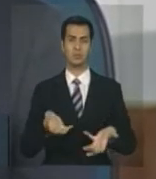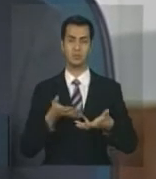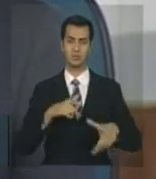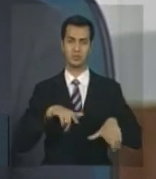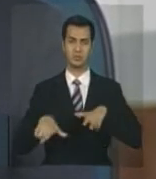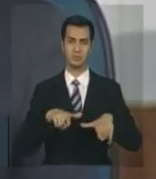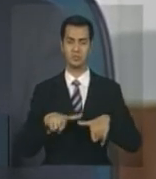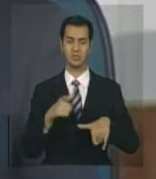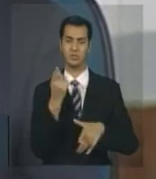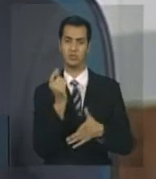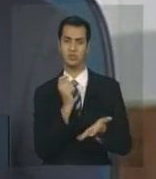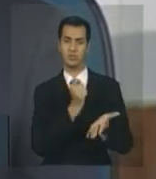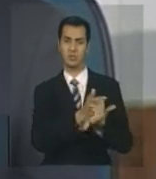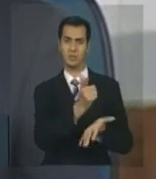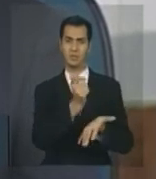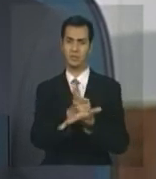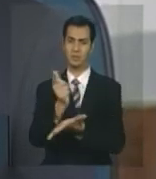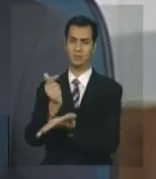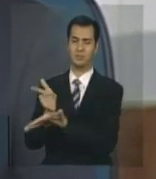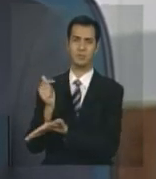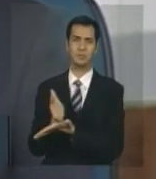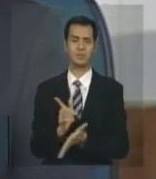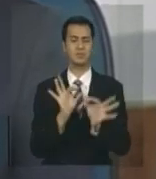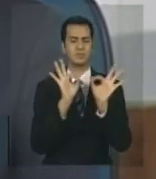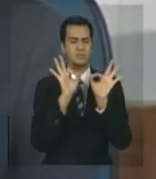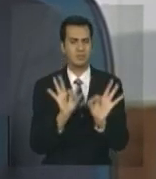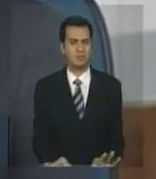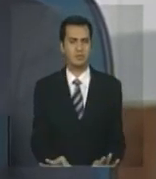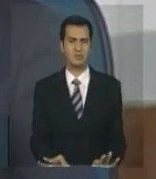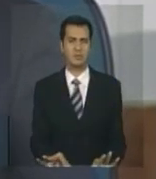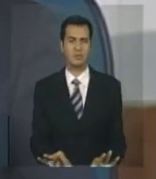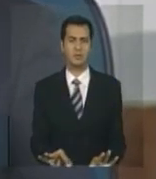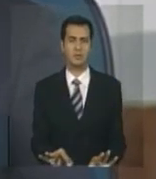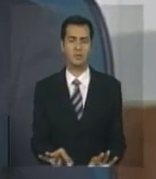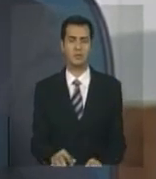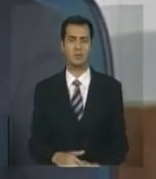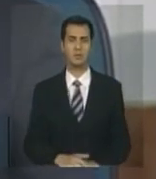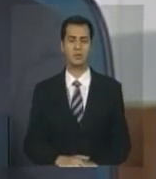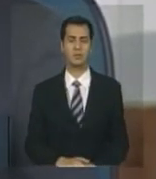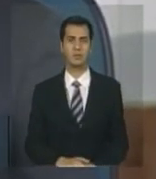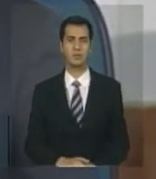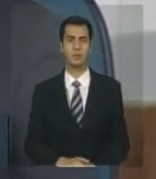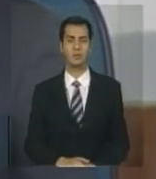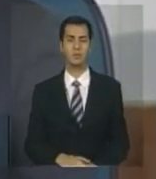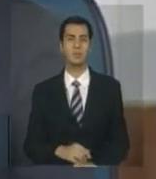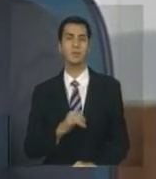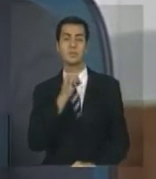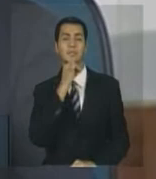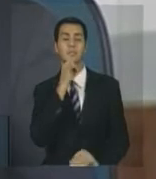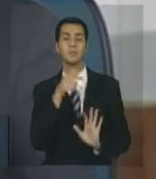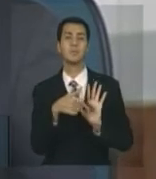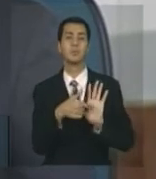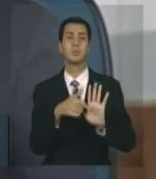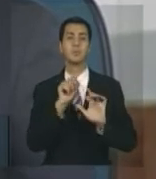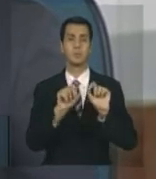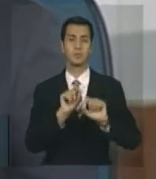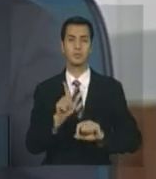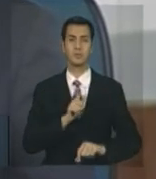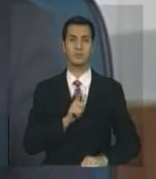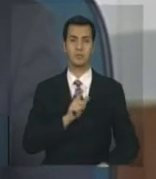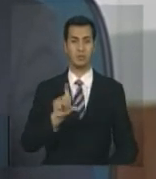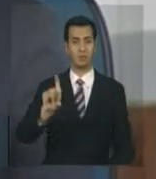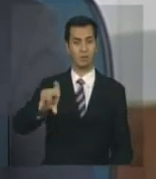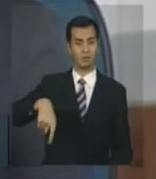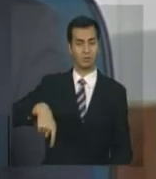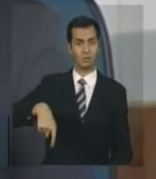correta aplicação dos recursos da Defesa Civil. Exemplo disso foi a instituição do cartão de pagamento